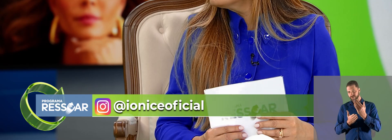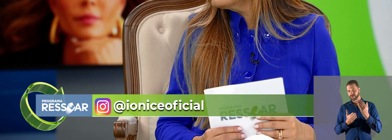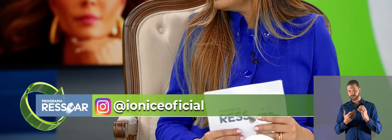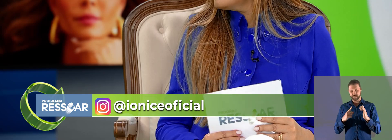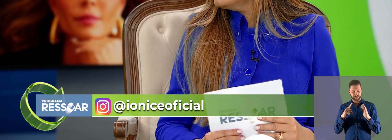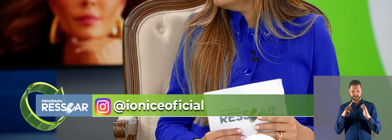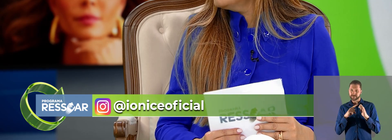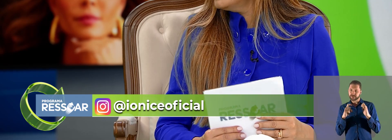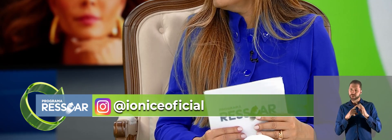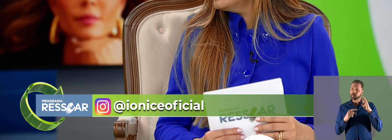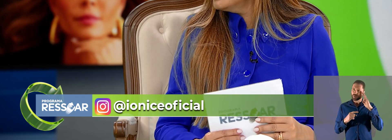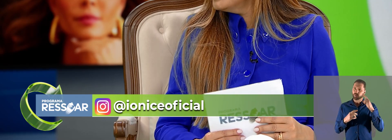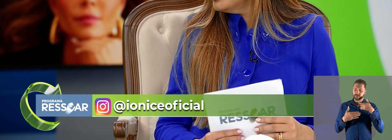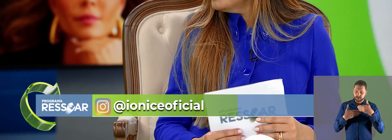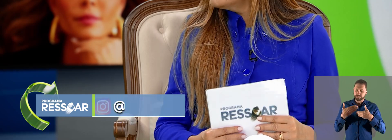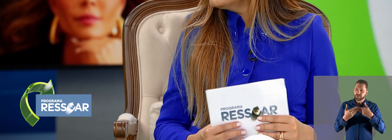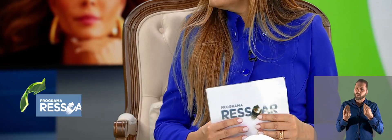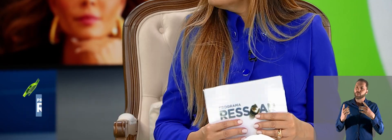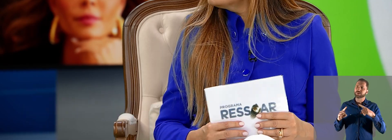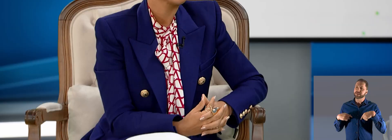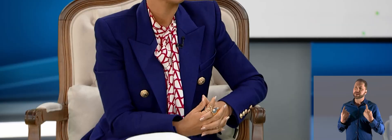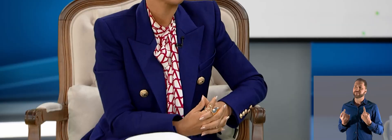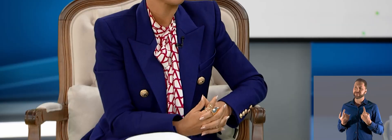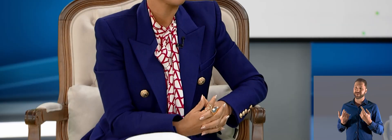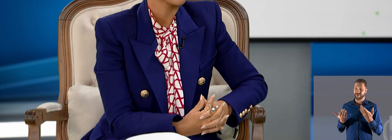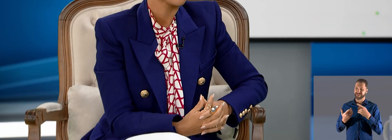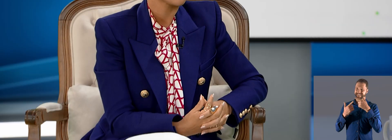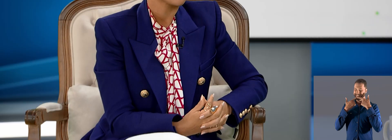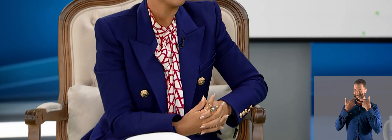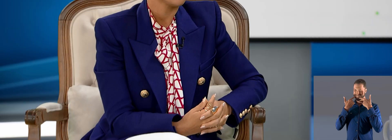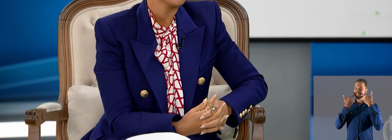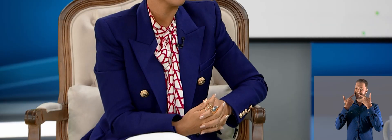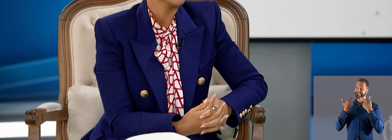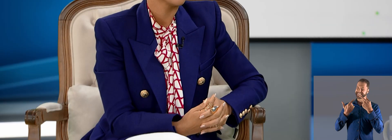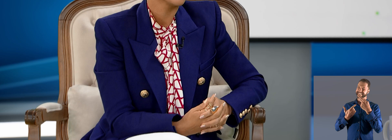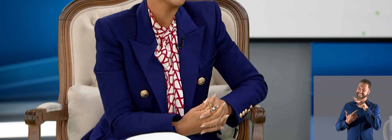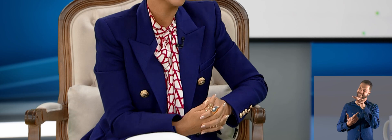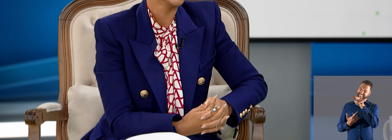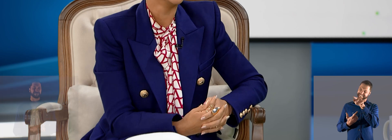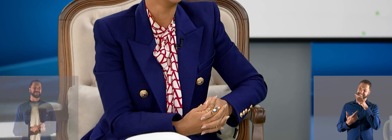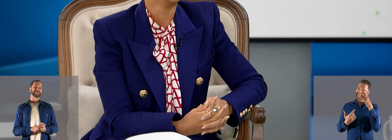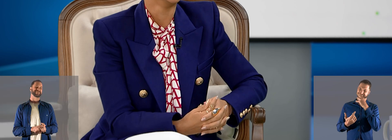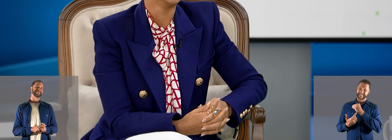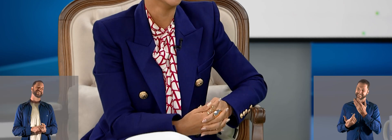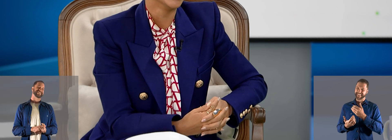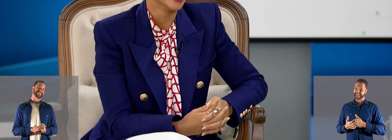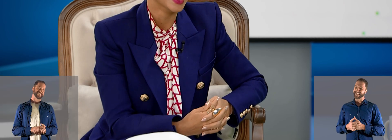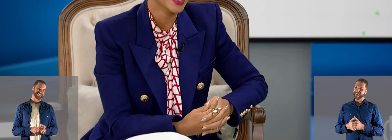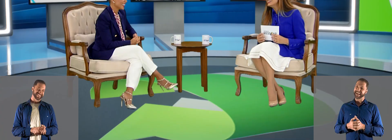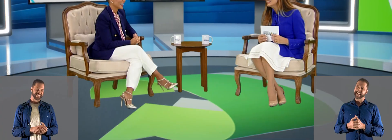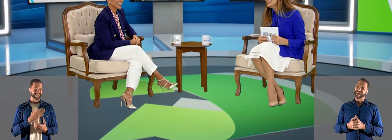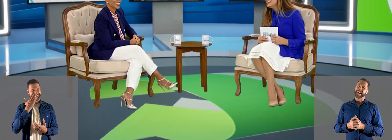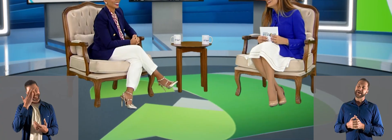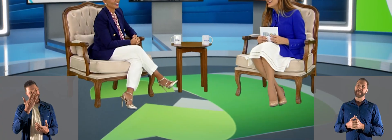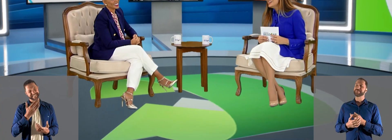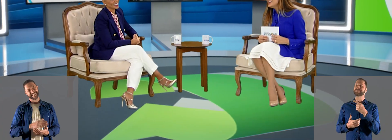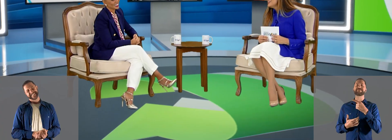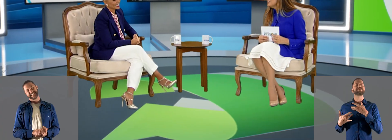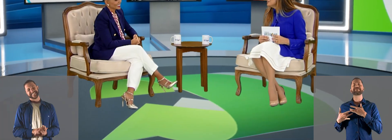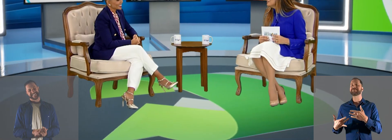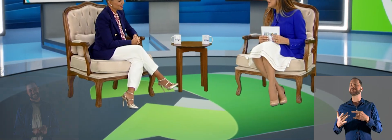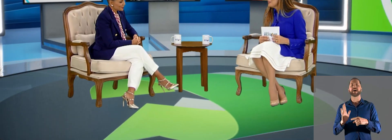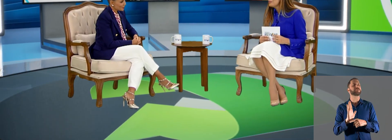começou a empreender porque você tem hoje esse sorriso tão lindo você é tão linda